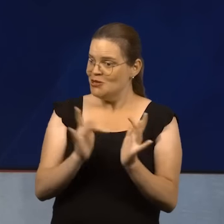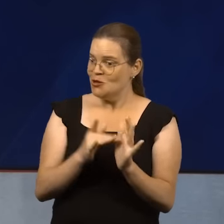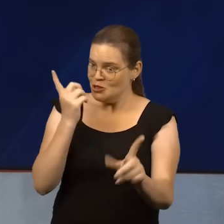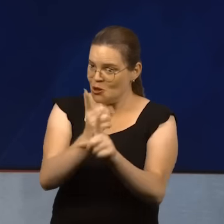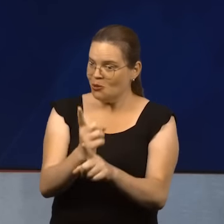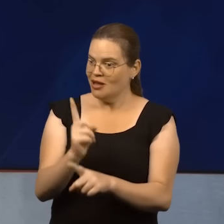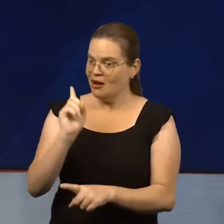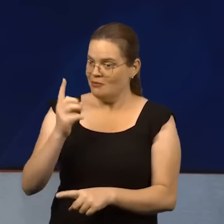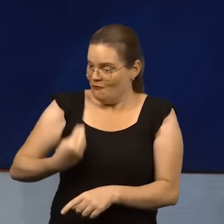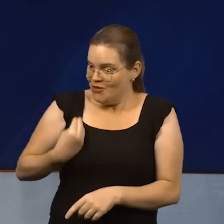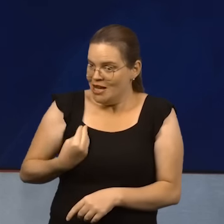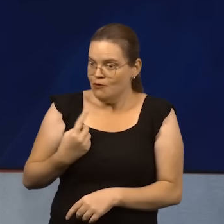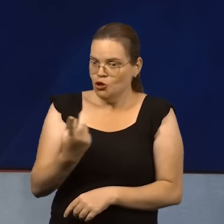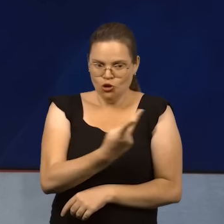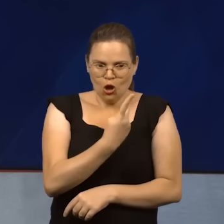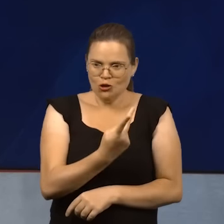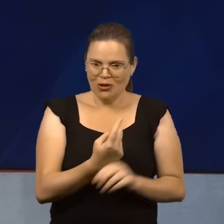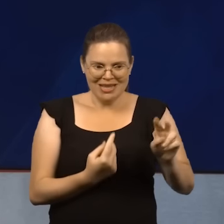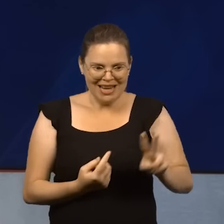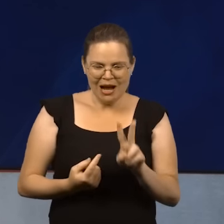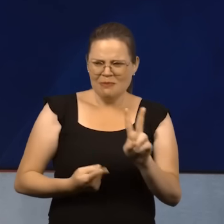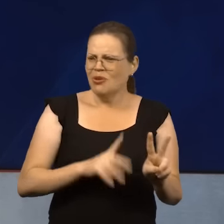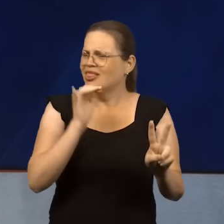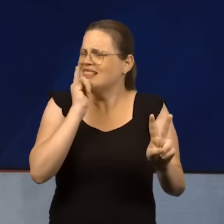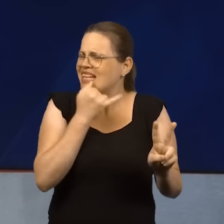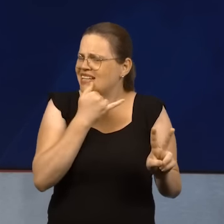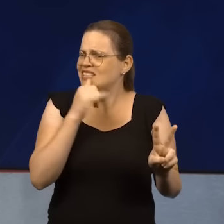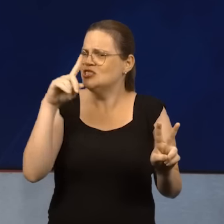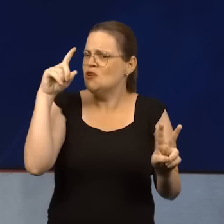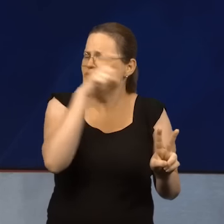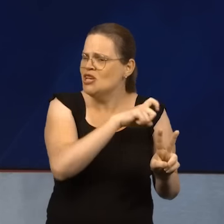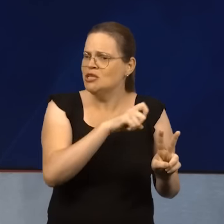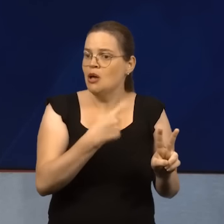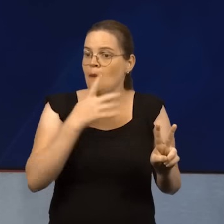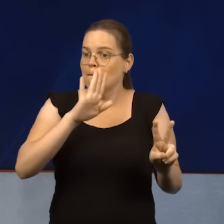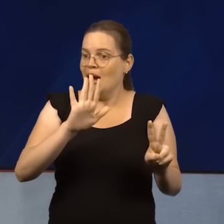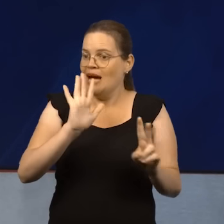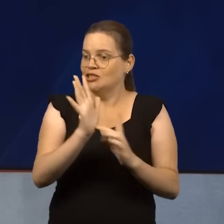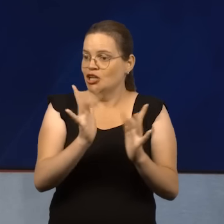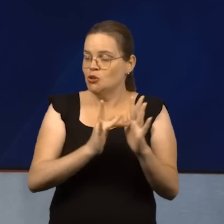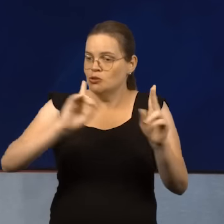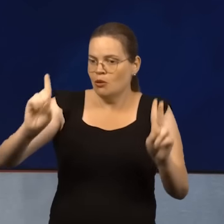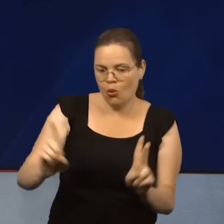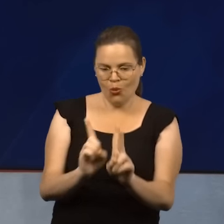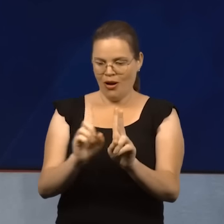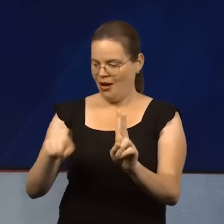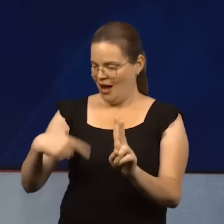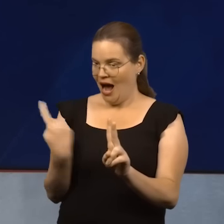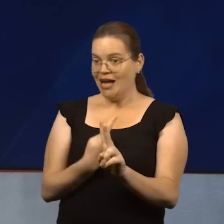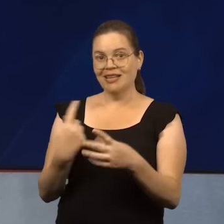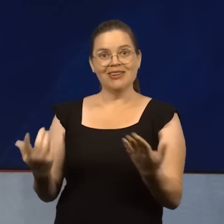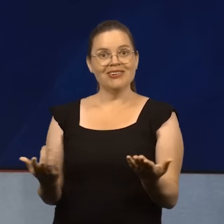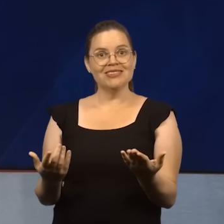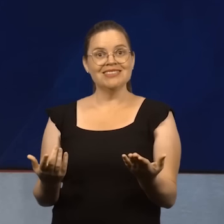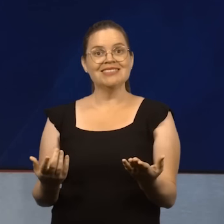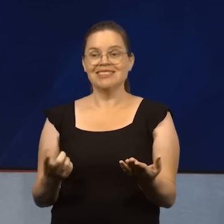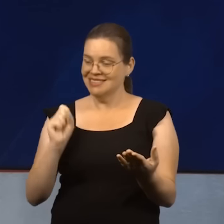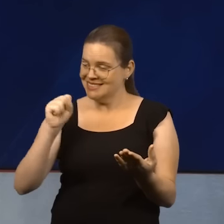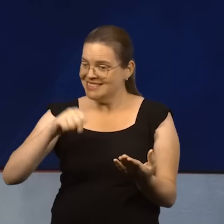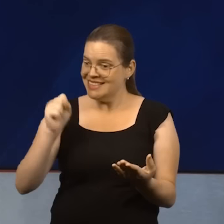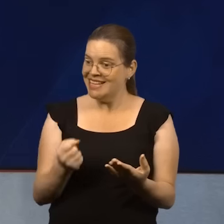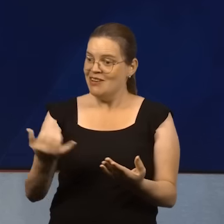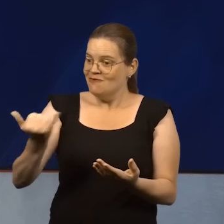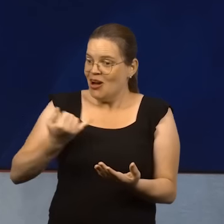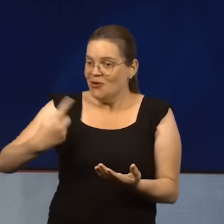Nós estávamos andando pelo caminho tristes, abatidos, mas Ele se revelou a nós. E o mais